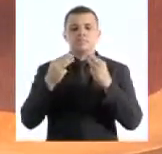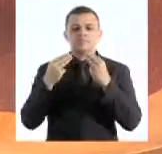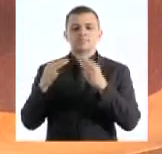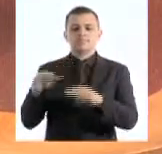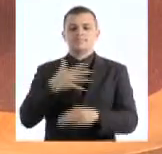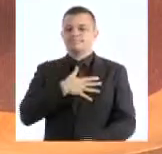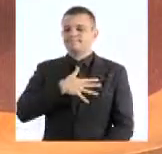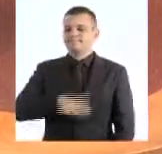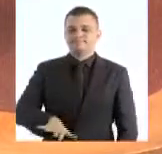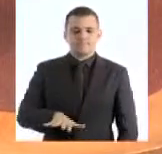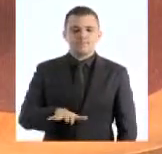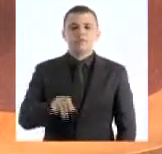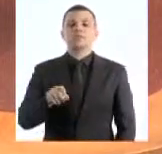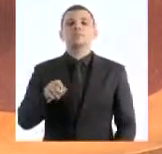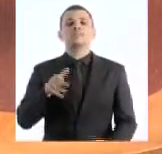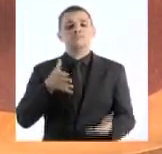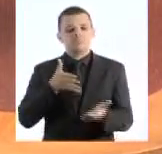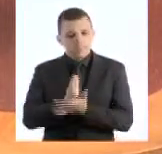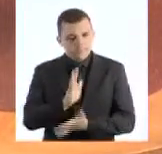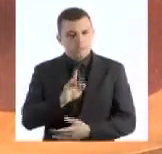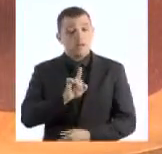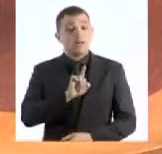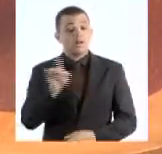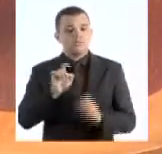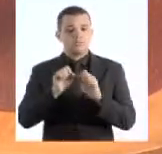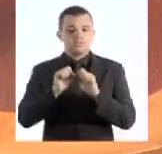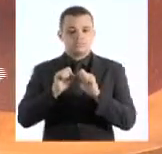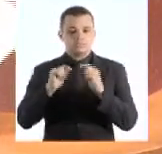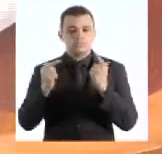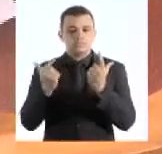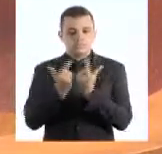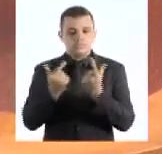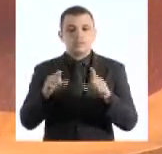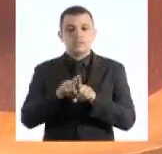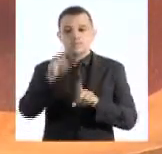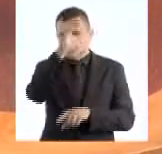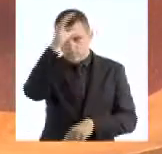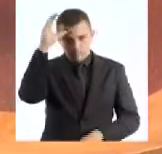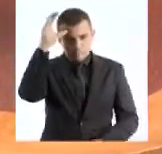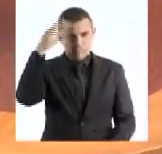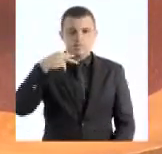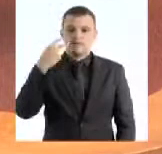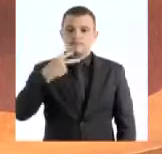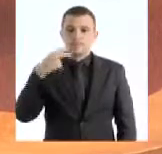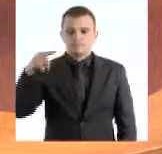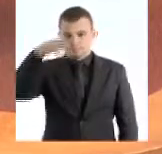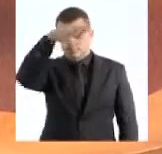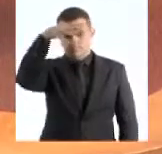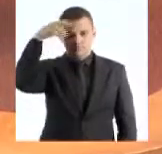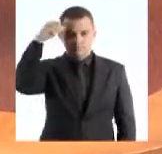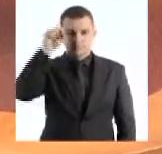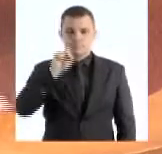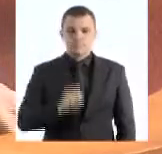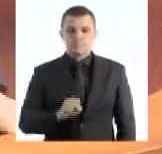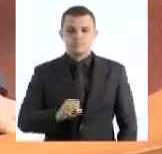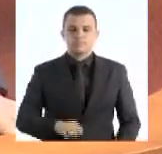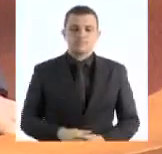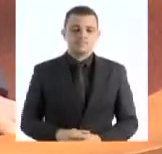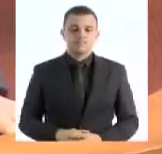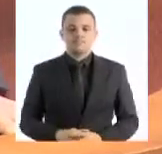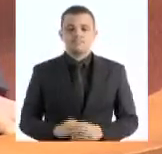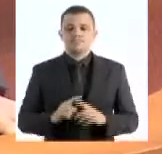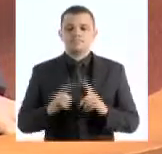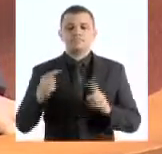Legislativa quanto na Câmara dos Deputados. Desculpa, Câmara de Vereadores. E aí, o que nos